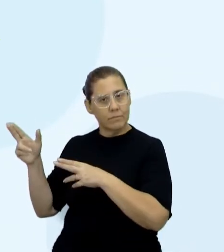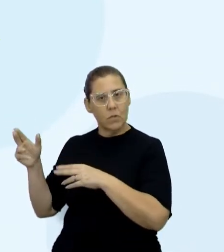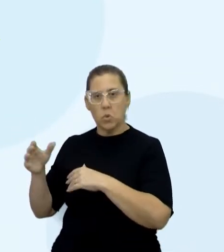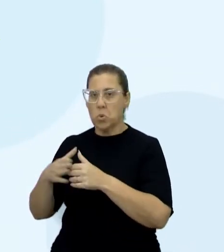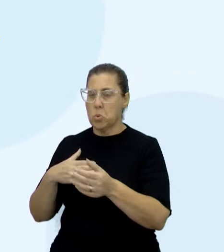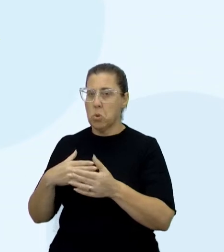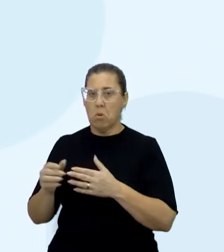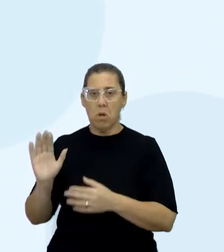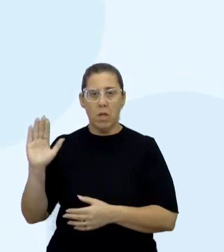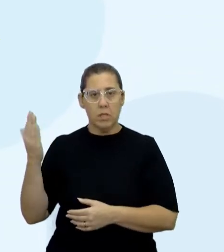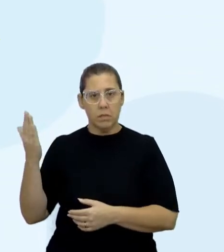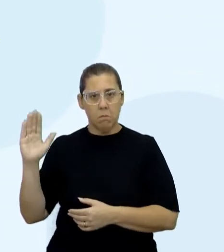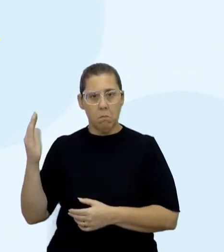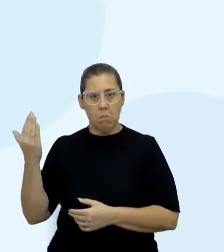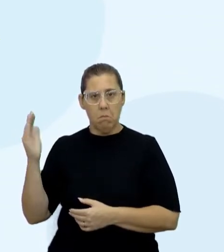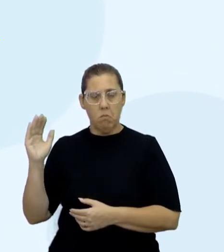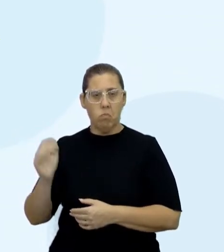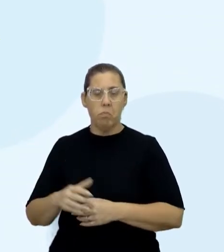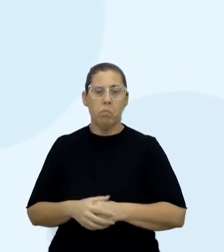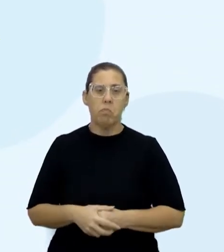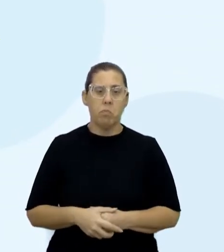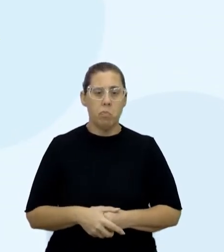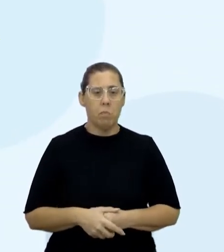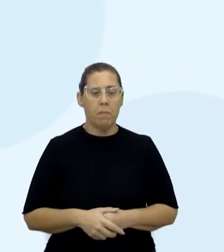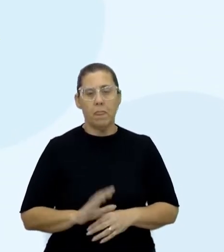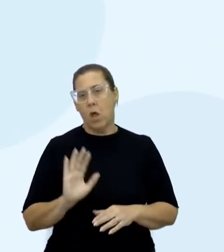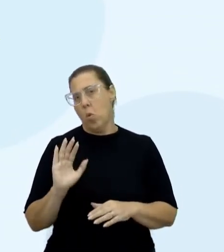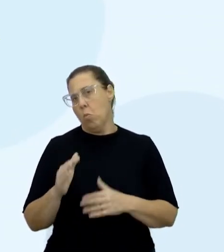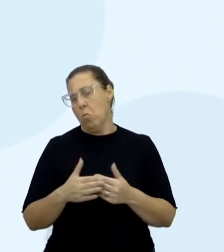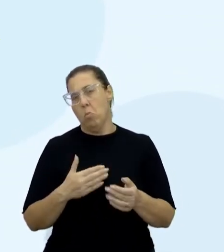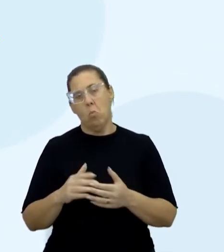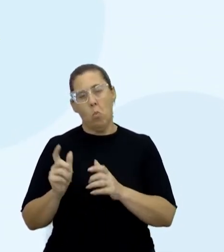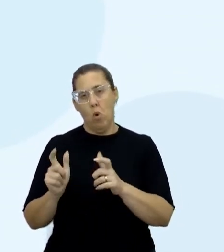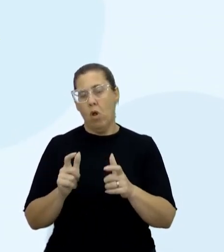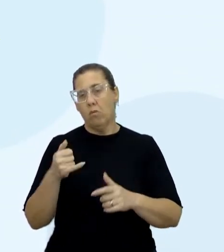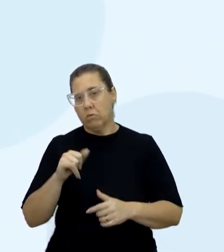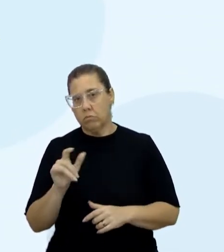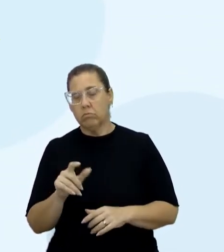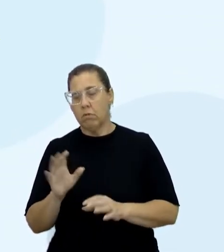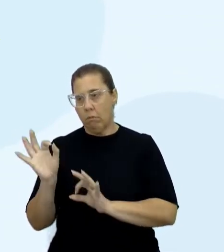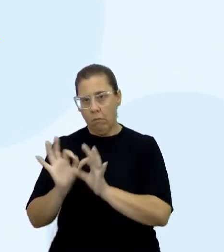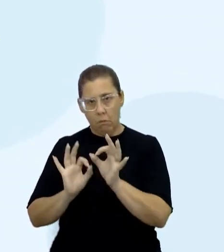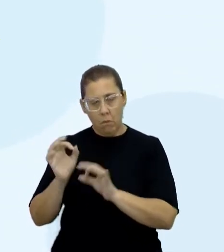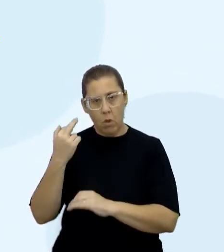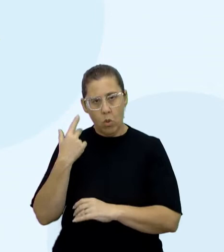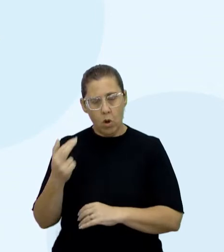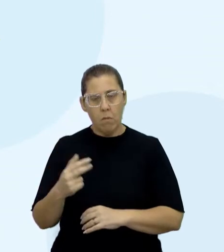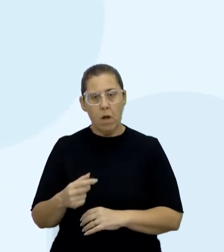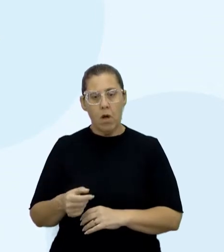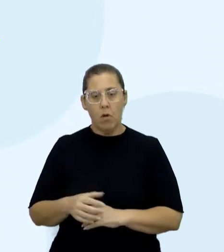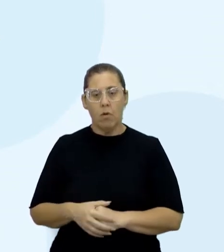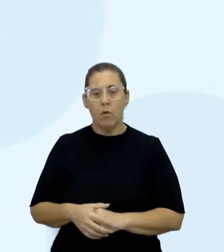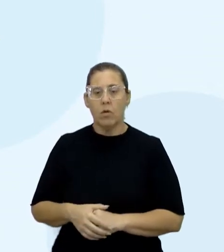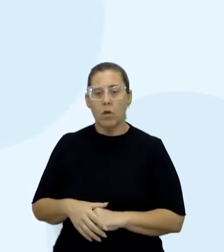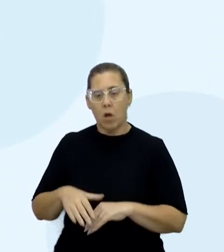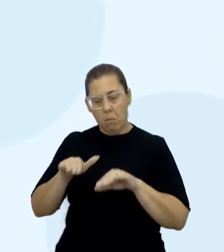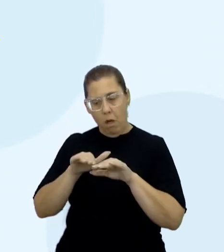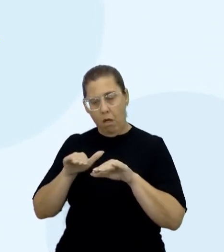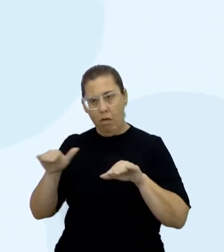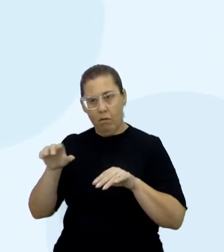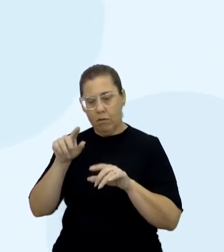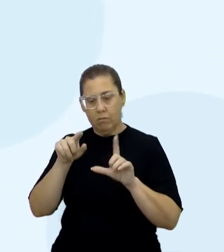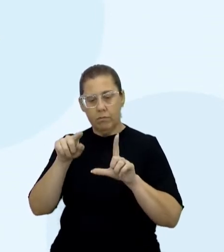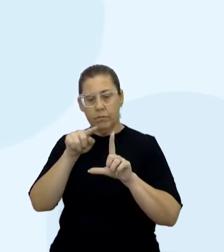qualquer espelho. Qualquer ponto, desde que você trace a normal, que é uma reta